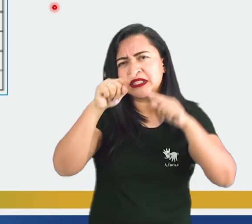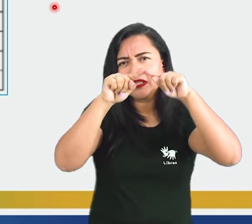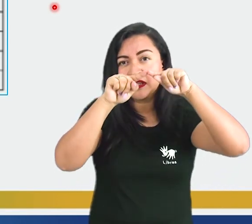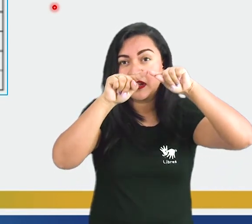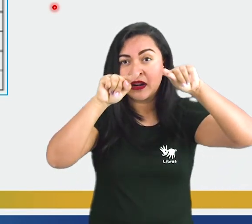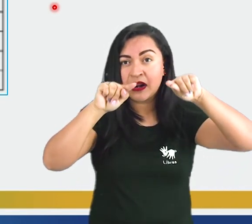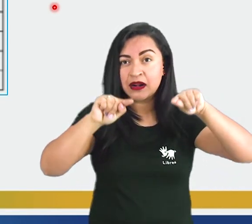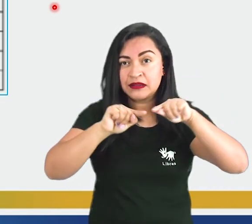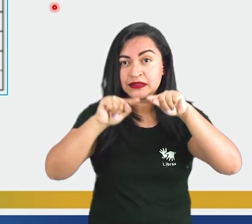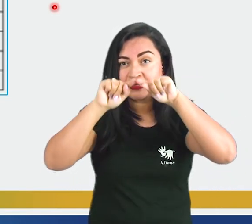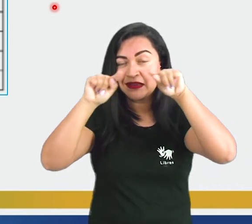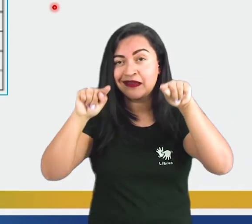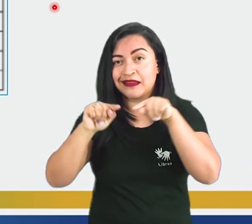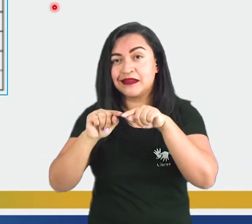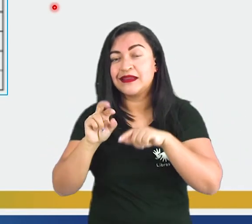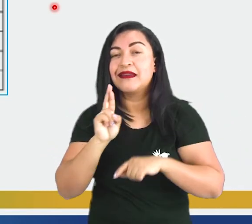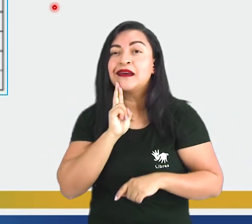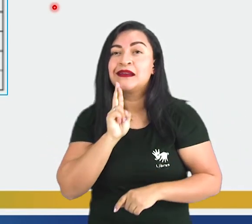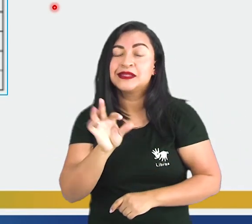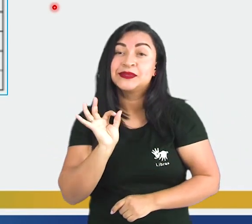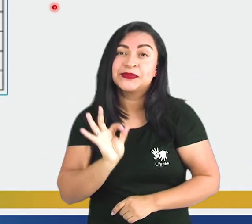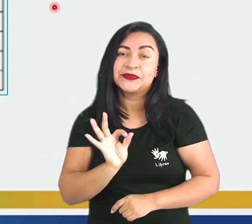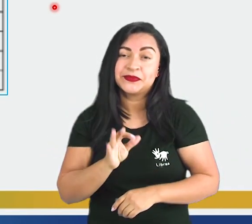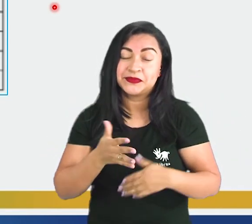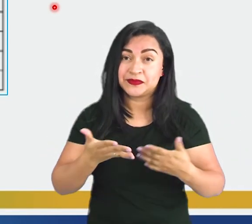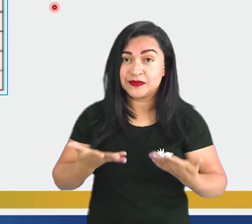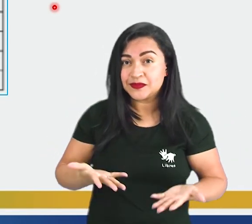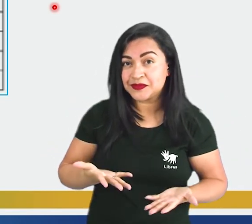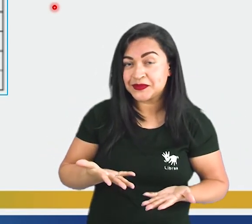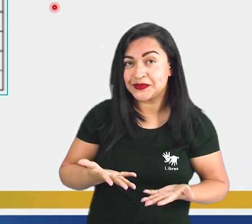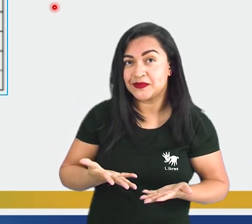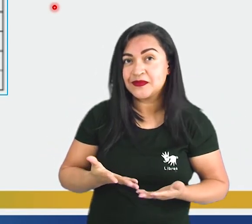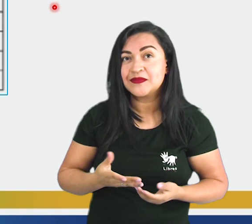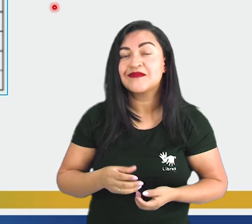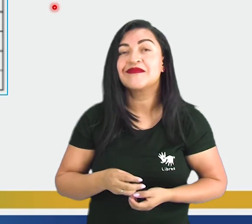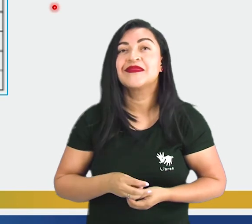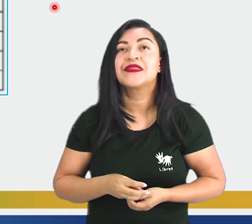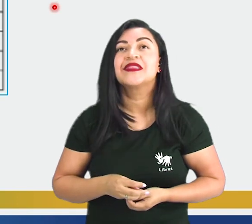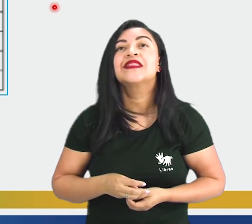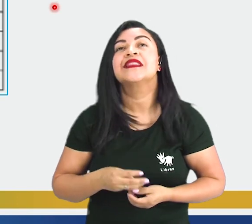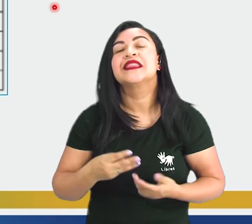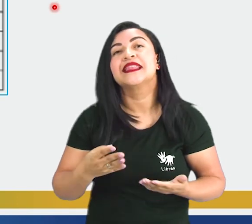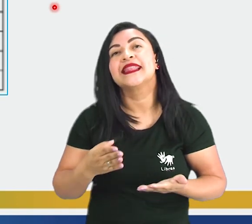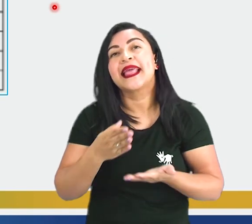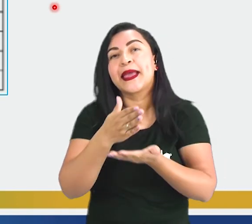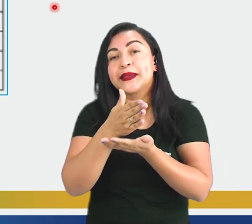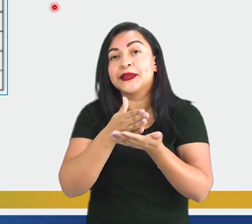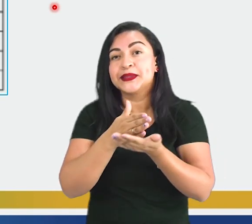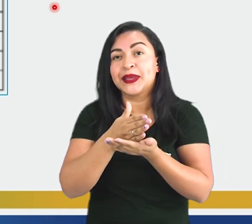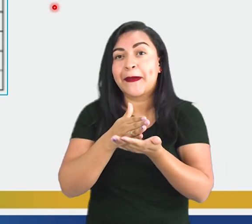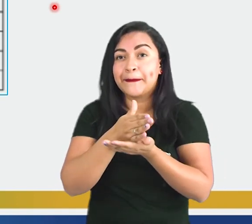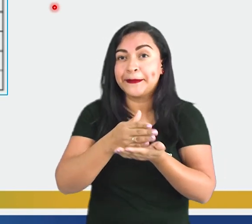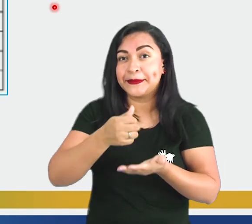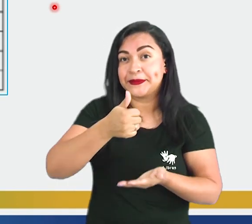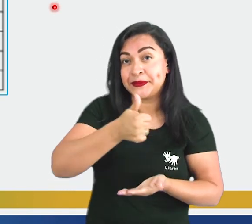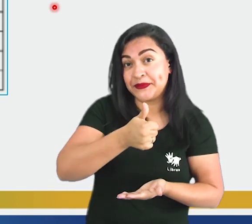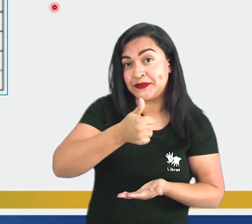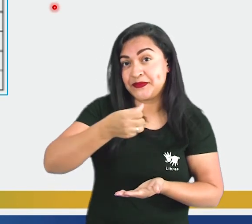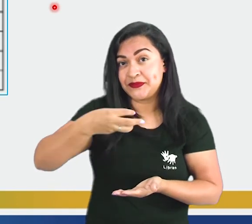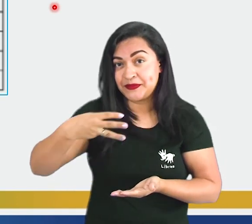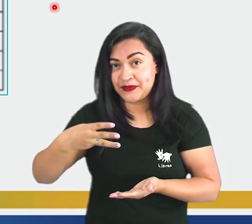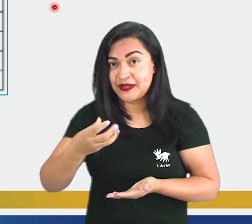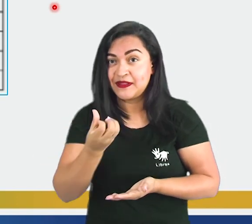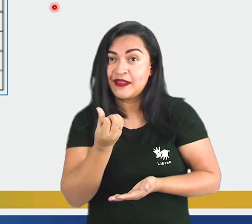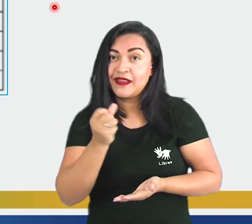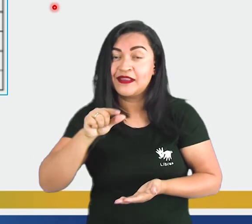a resposta para a nossa questão é aquela figura que tem metade de 13, e a metade de 13 é 6,5. Então, a